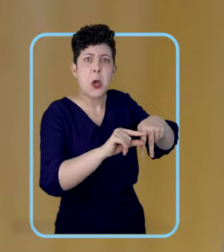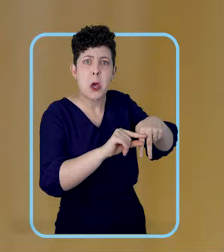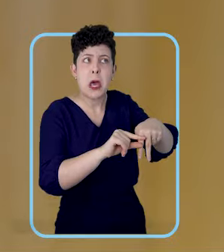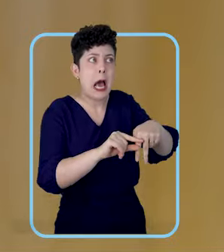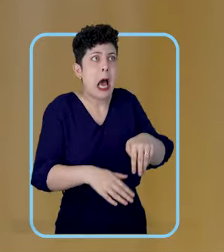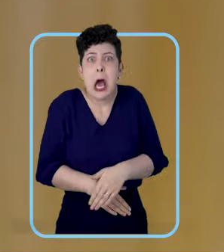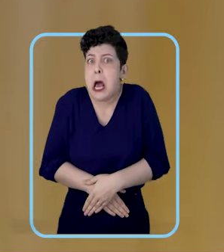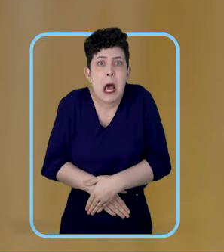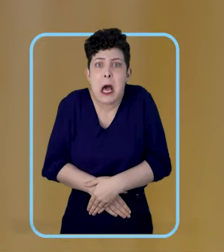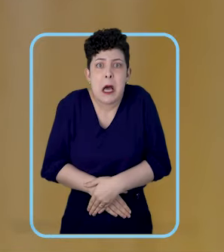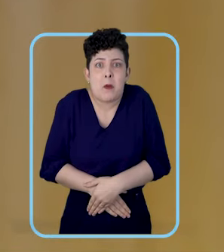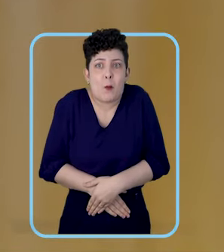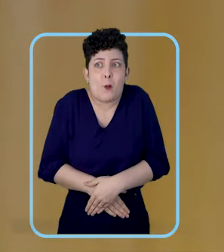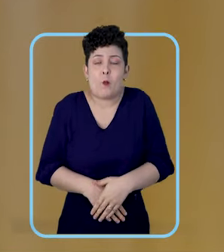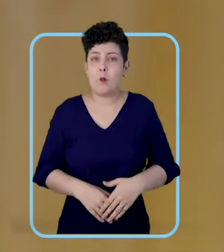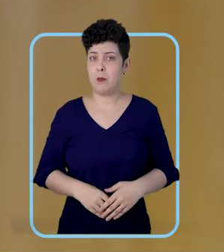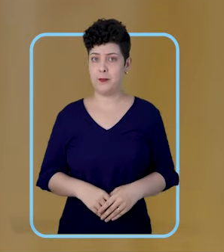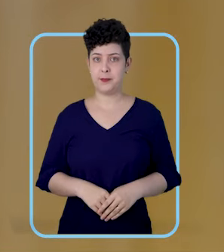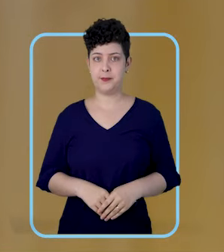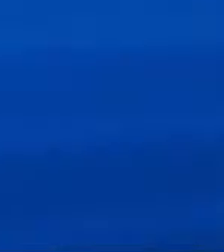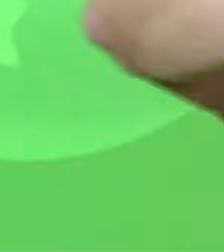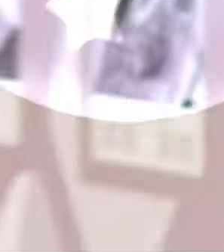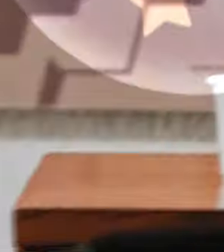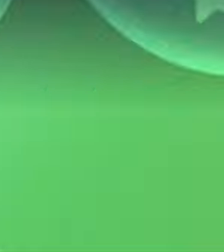baratas e você não vai mais ser pego de calça curta.